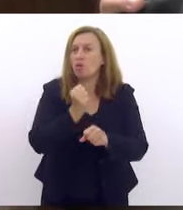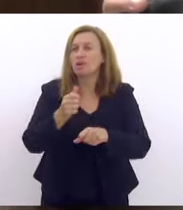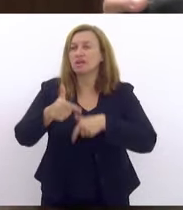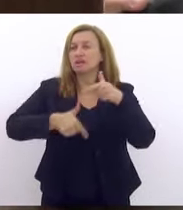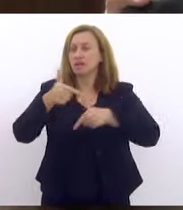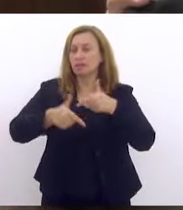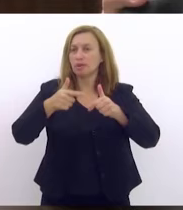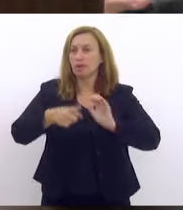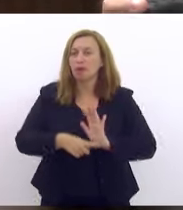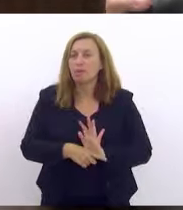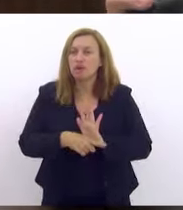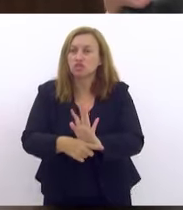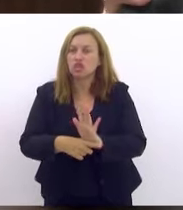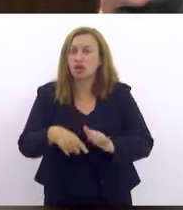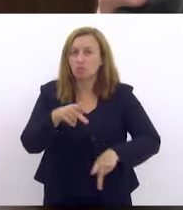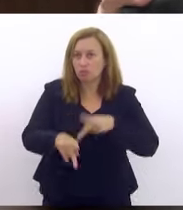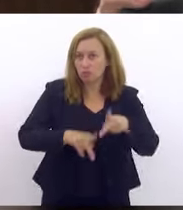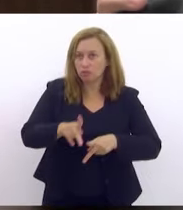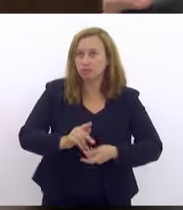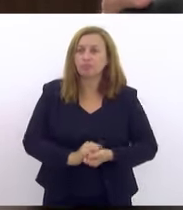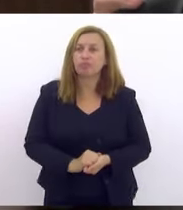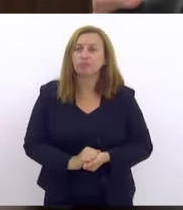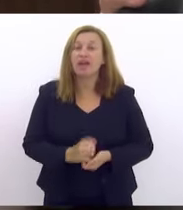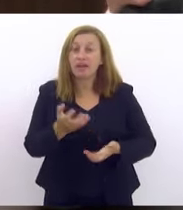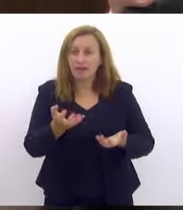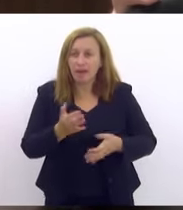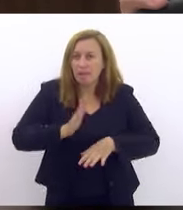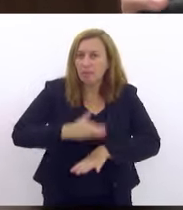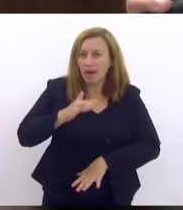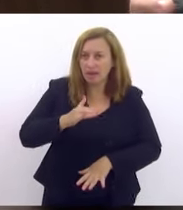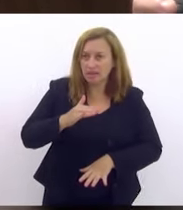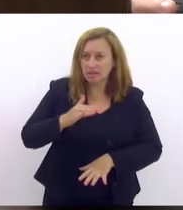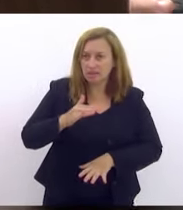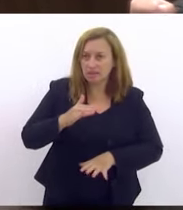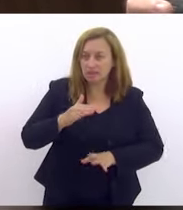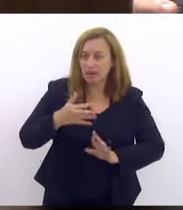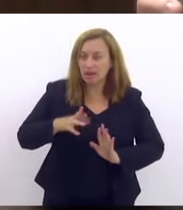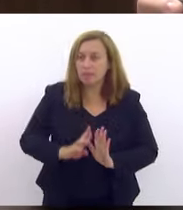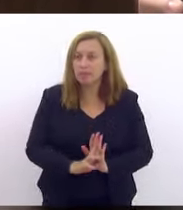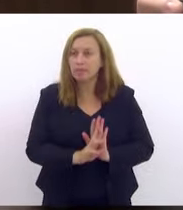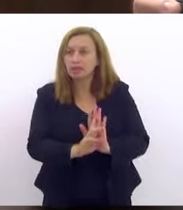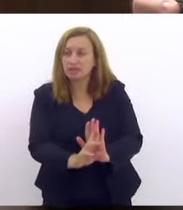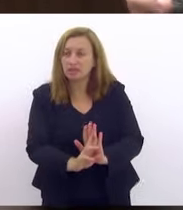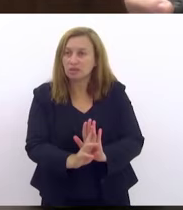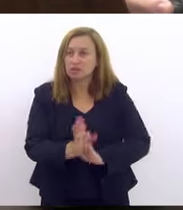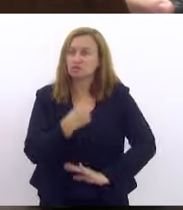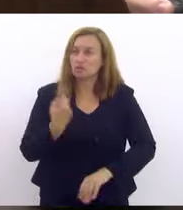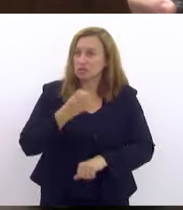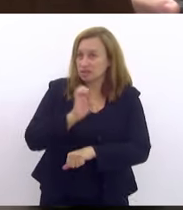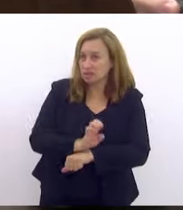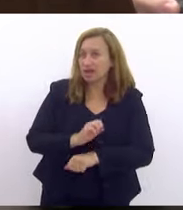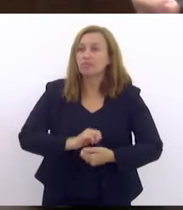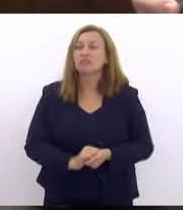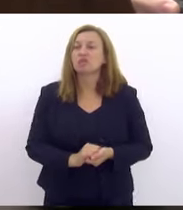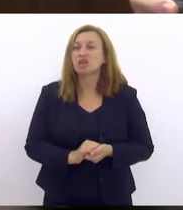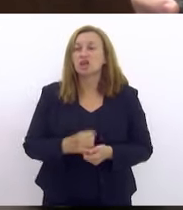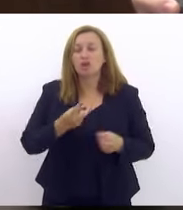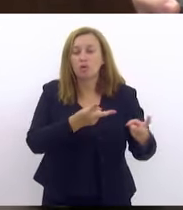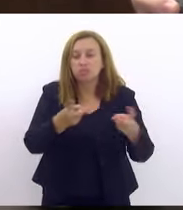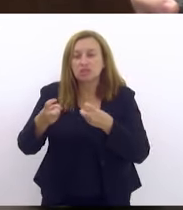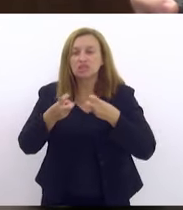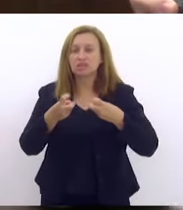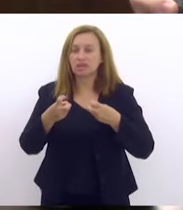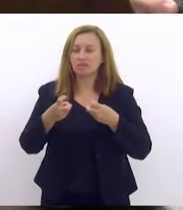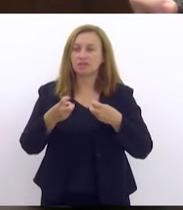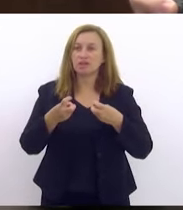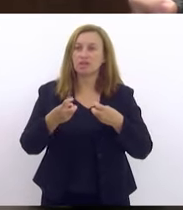vida da população. Quer maior demonstração de apoio do nosso estado do que essa? E olhando para uma perspectiva de